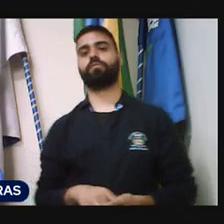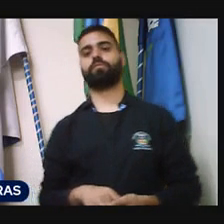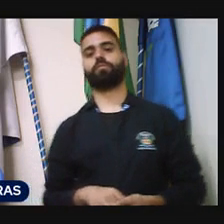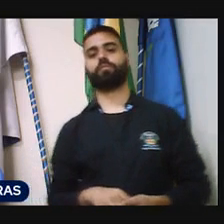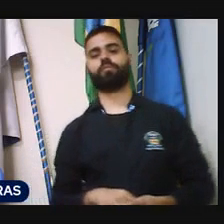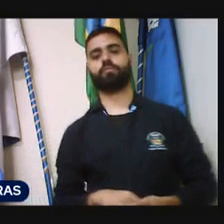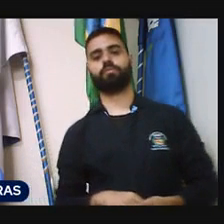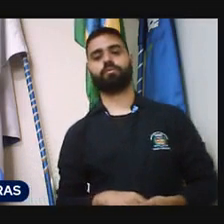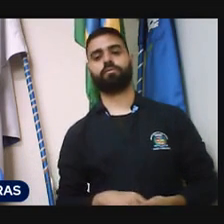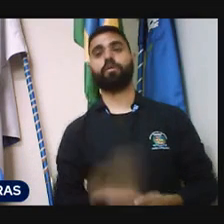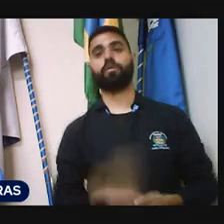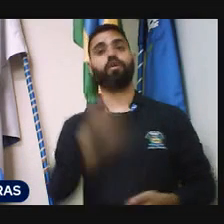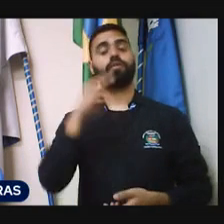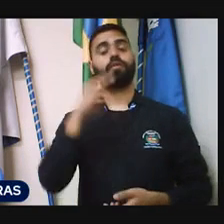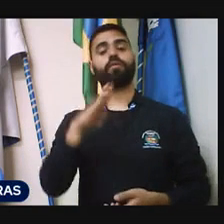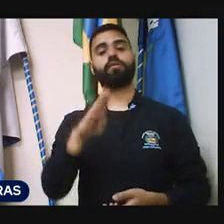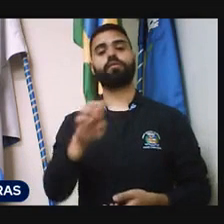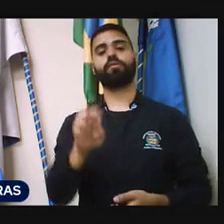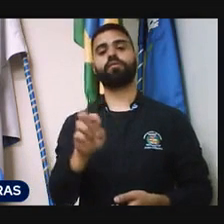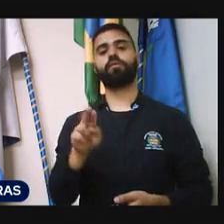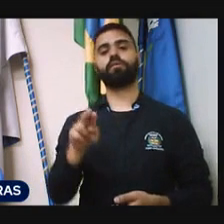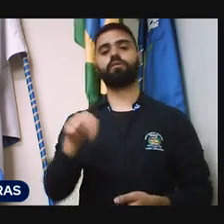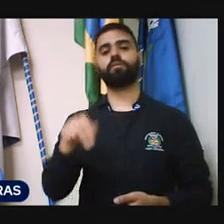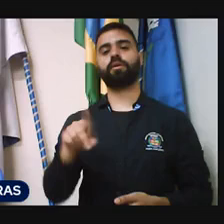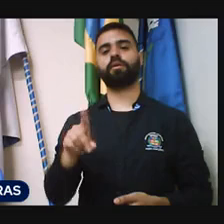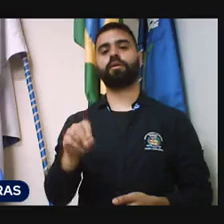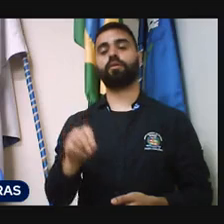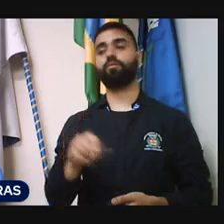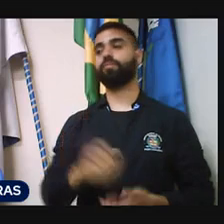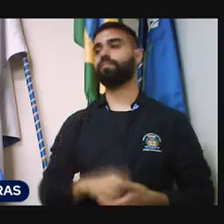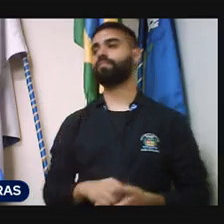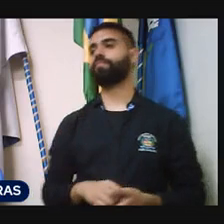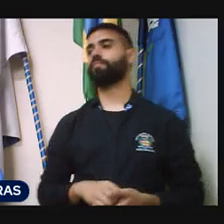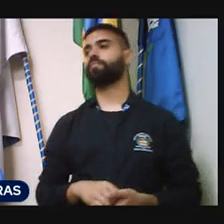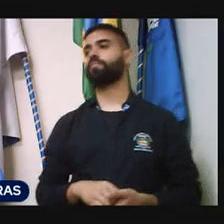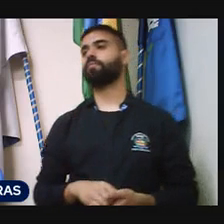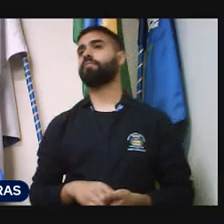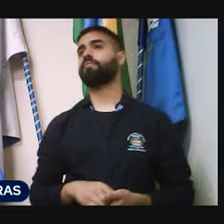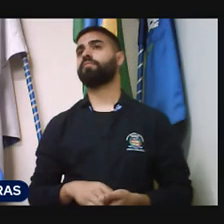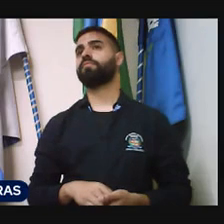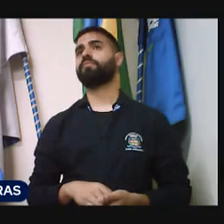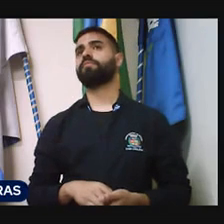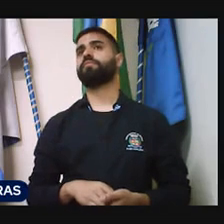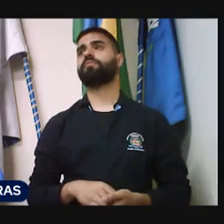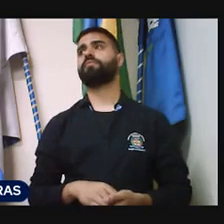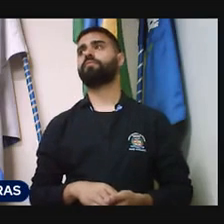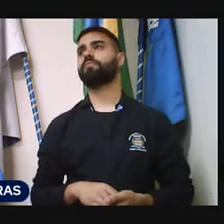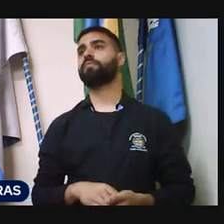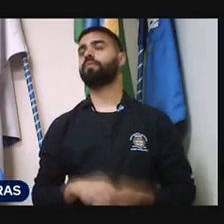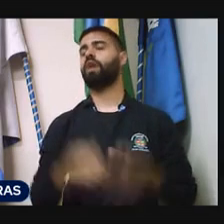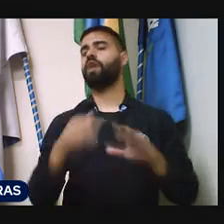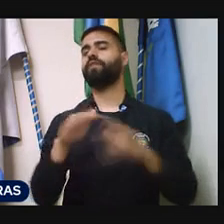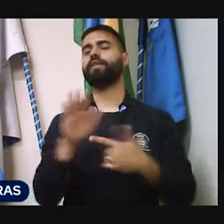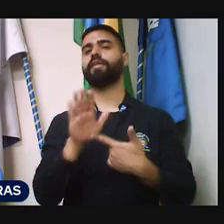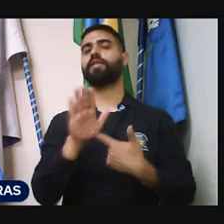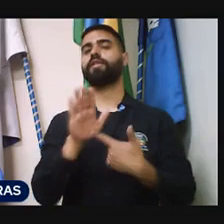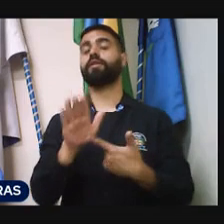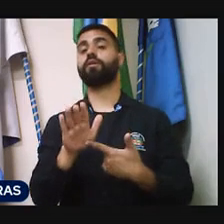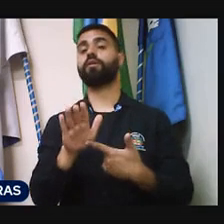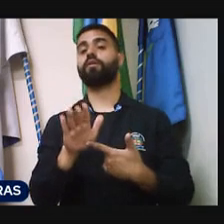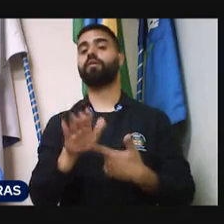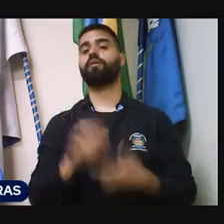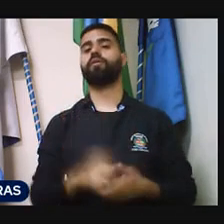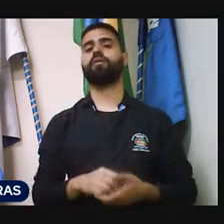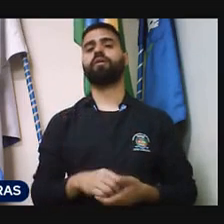Bernardo Machado requer a vossa excelência no uso de suas prerrogativas ouvido o douto plenário da forma de mental o envio da presença de casal